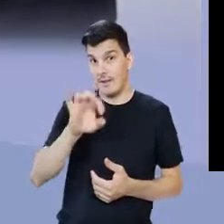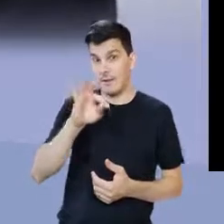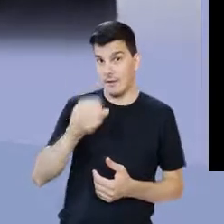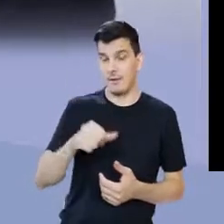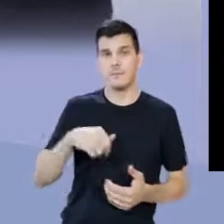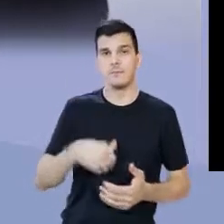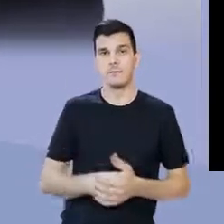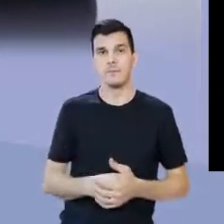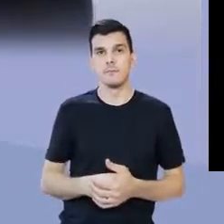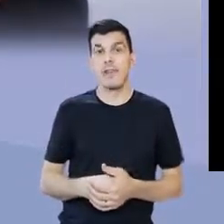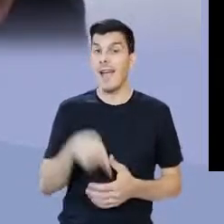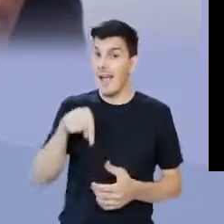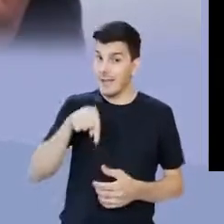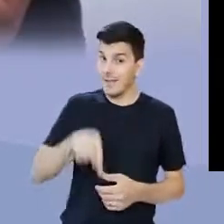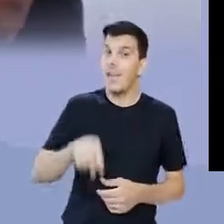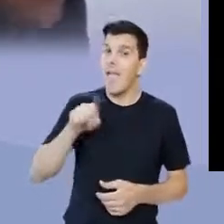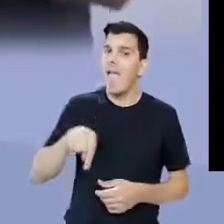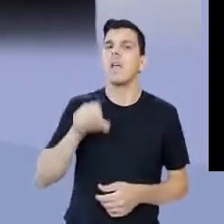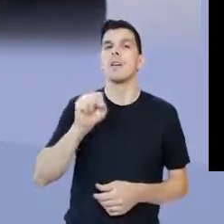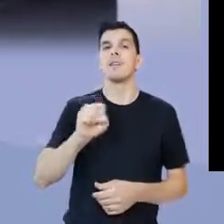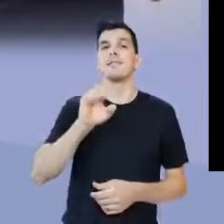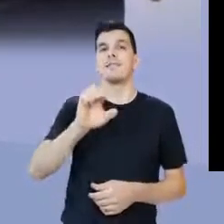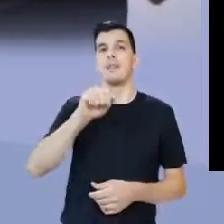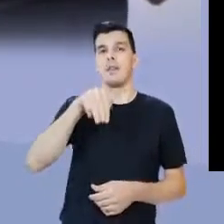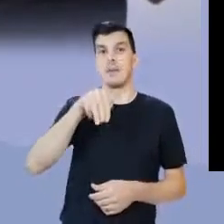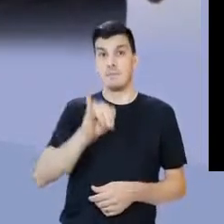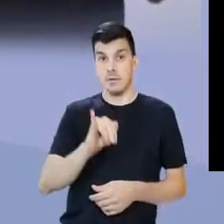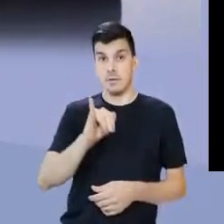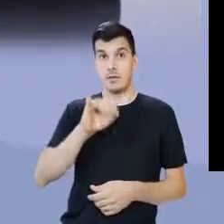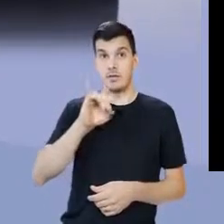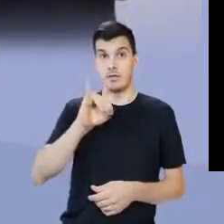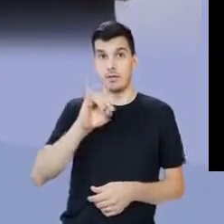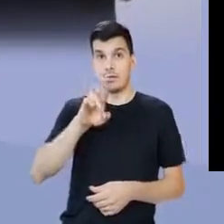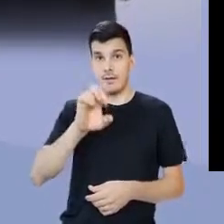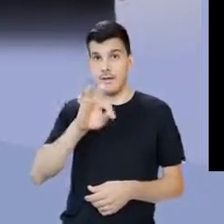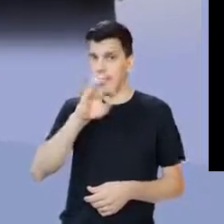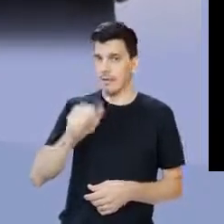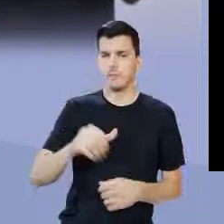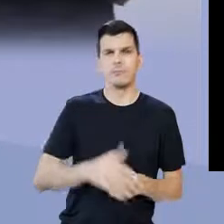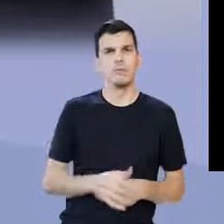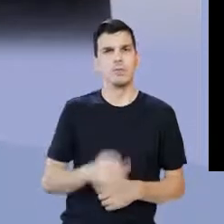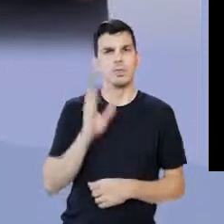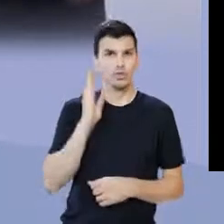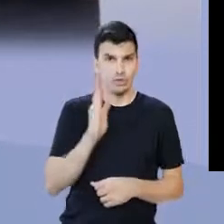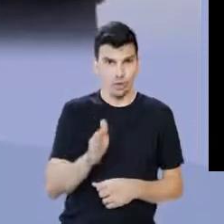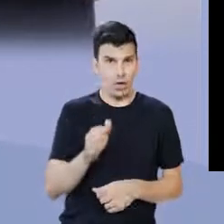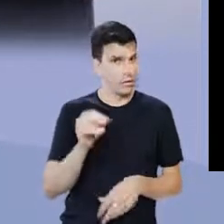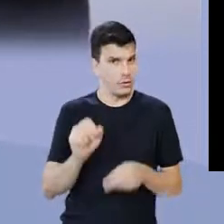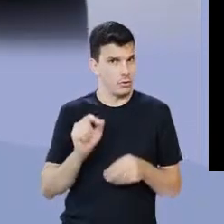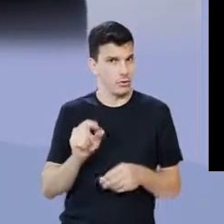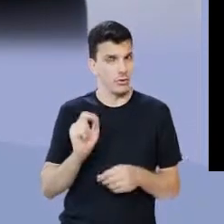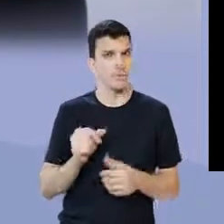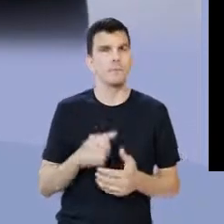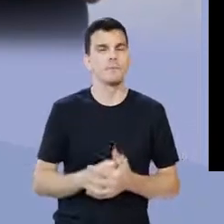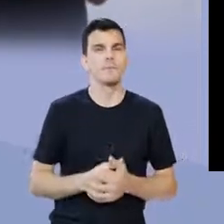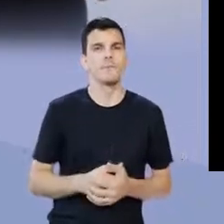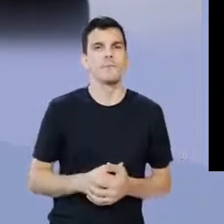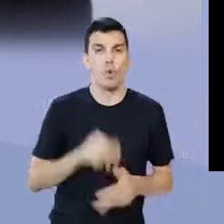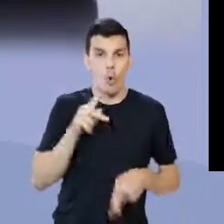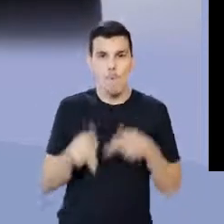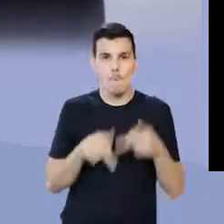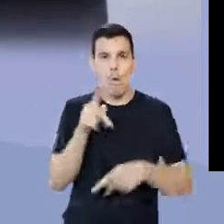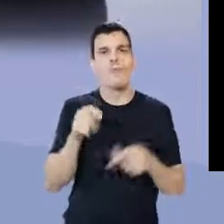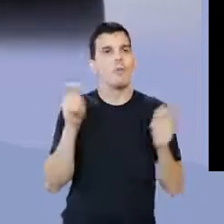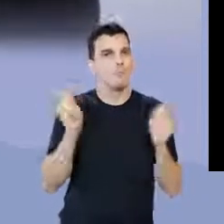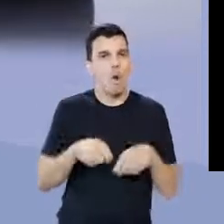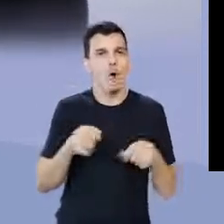Nossa democracia é semidireta. O senhor não está entendendo, não. Direta, pessoal, é quando o povo mesmo faz uma lei. Quando